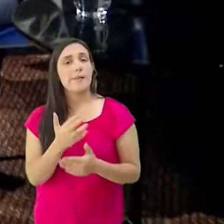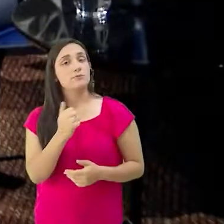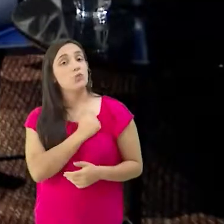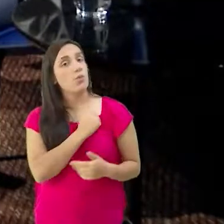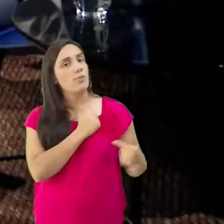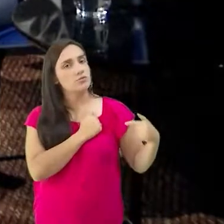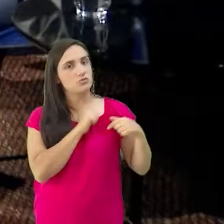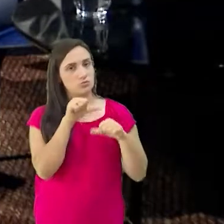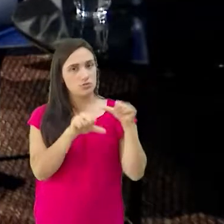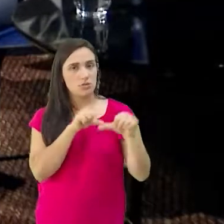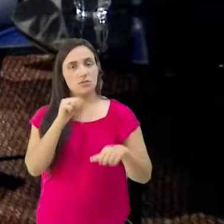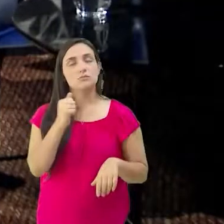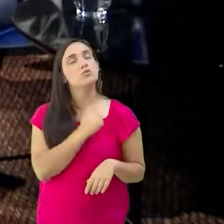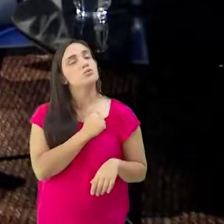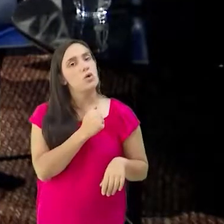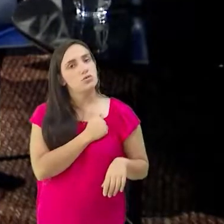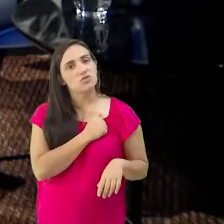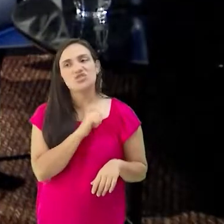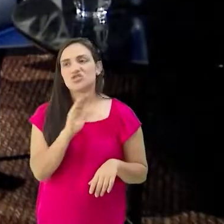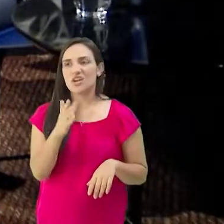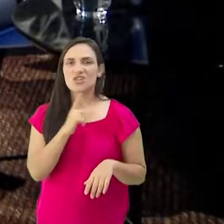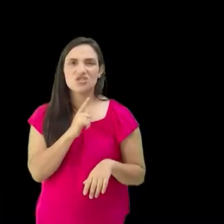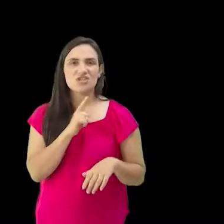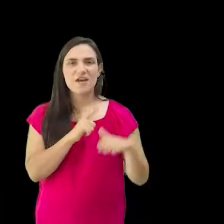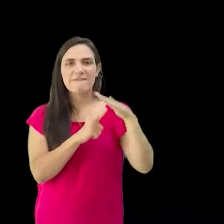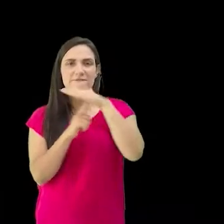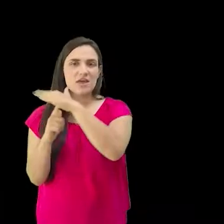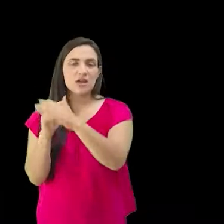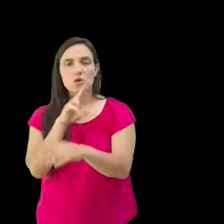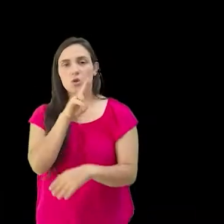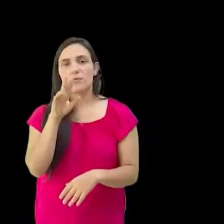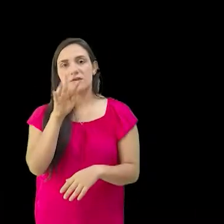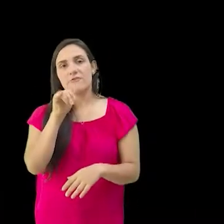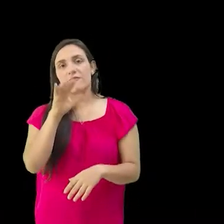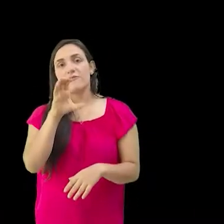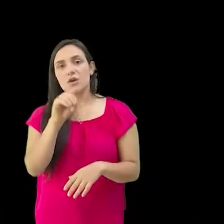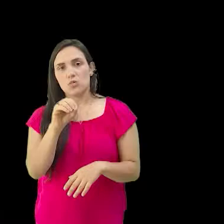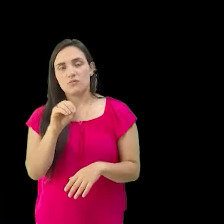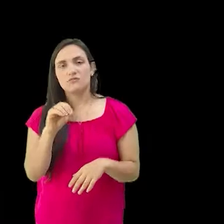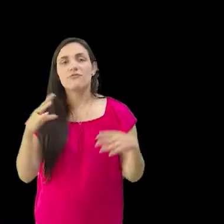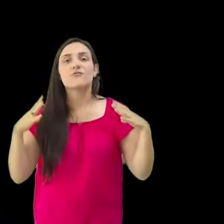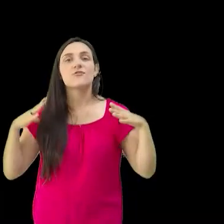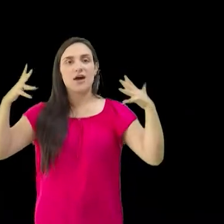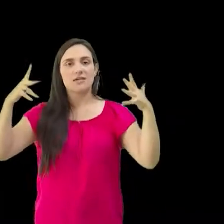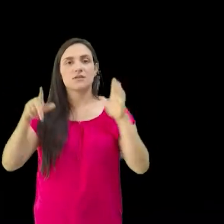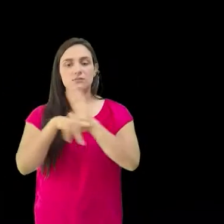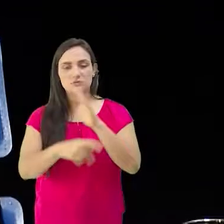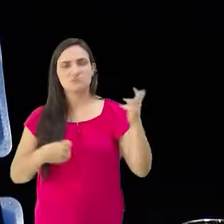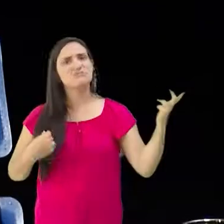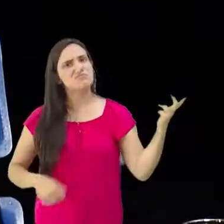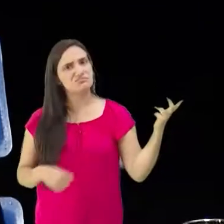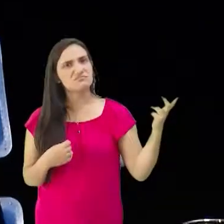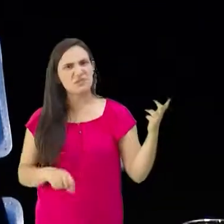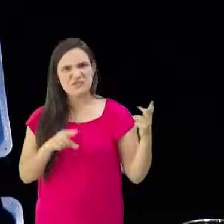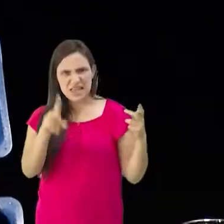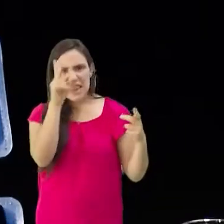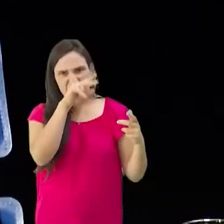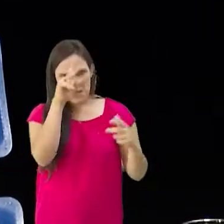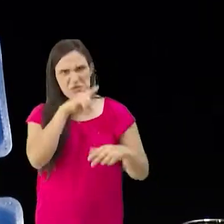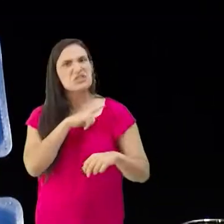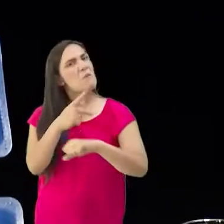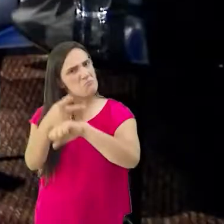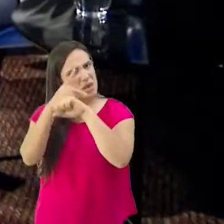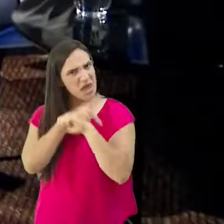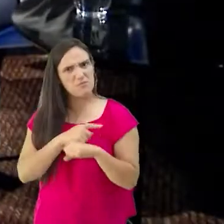Lembro. Então. Que bacana, né? Ali né? eu participei de 2 festivais, se não me engano. Até eram bem disputados